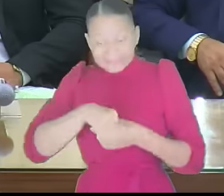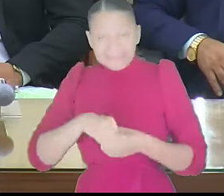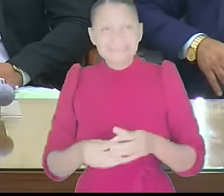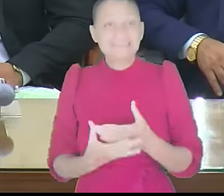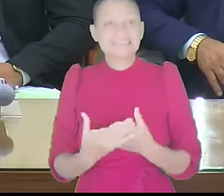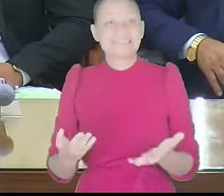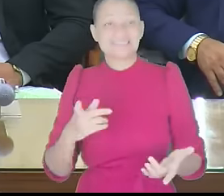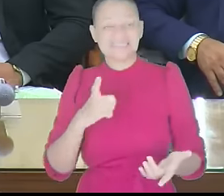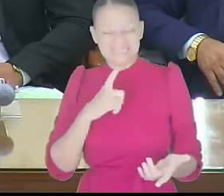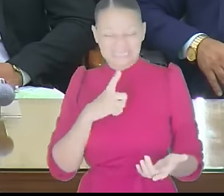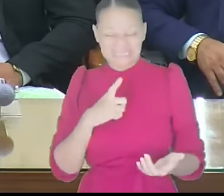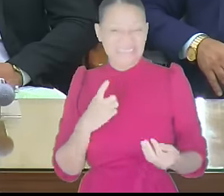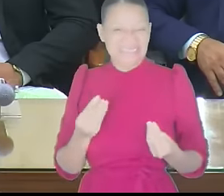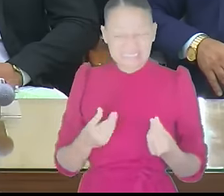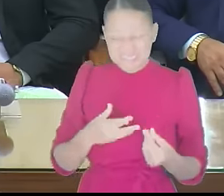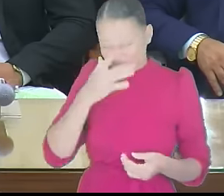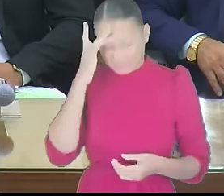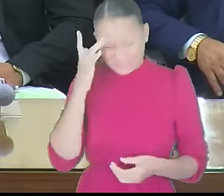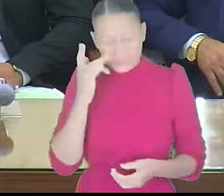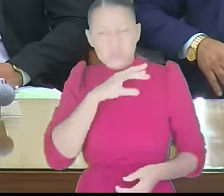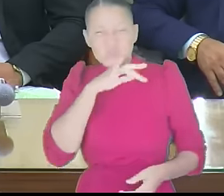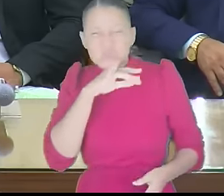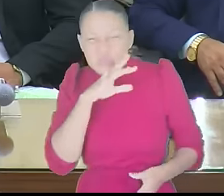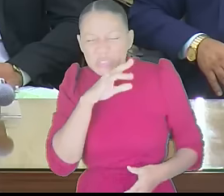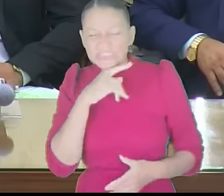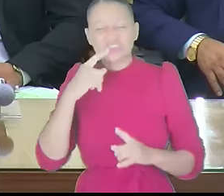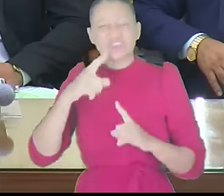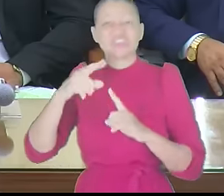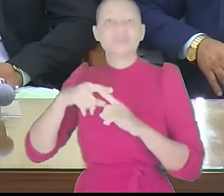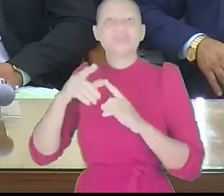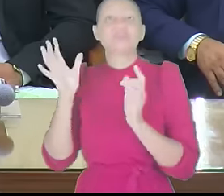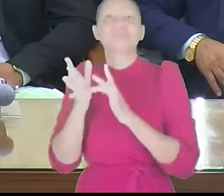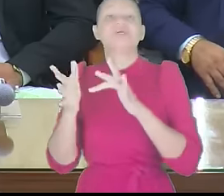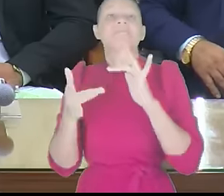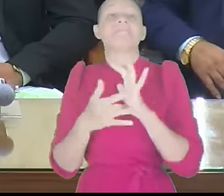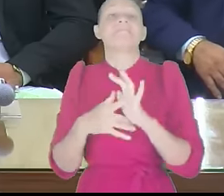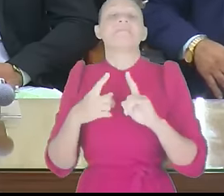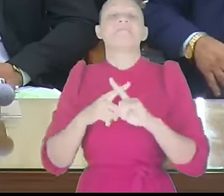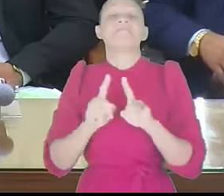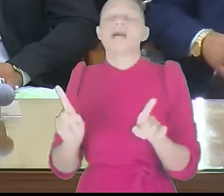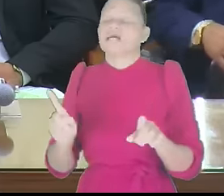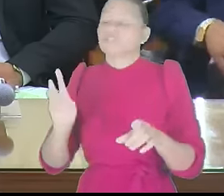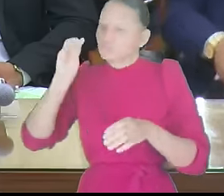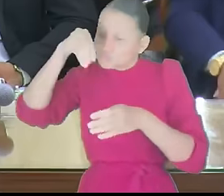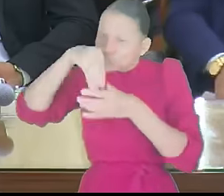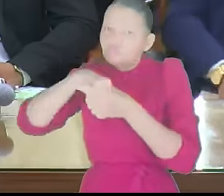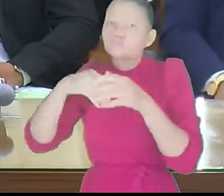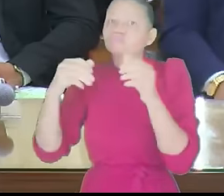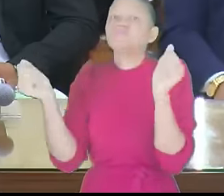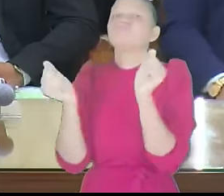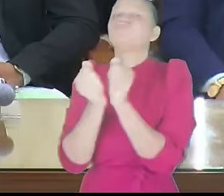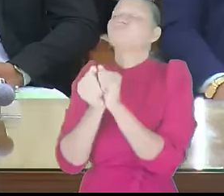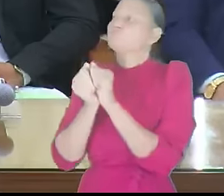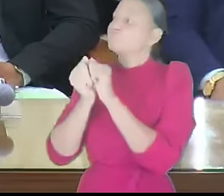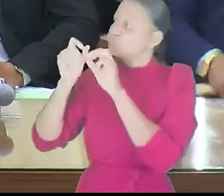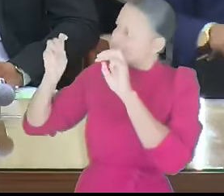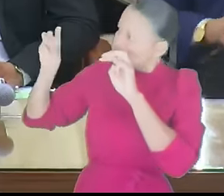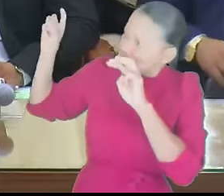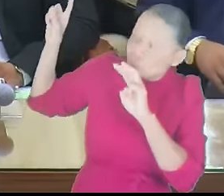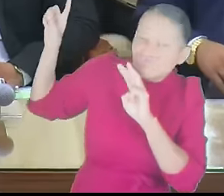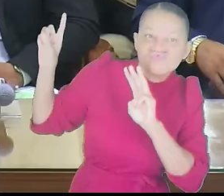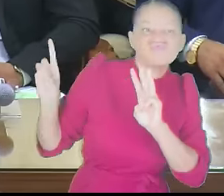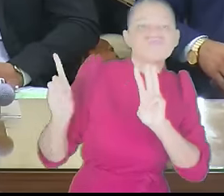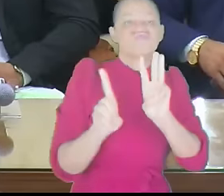tem gente ruim de toda qualidade. Mas Jesus disse: mas eu ando no meio